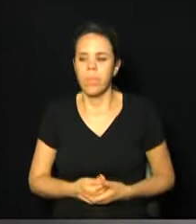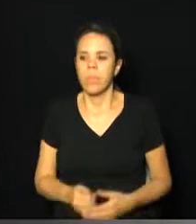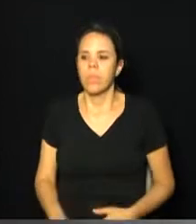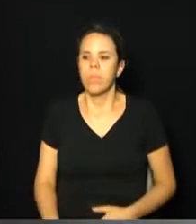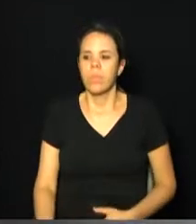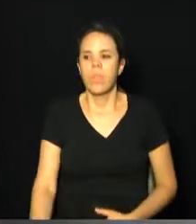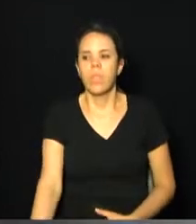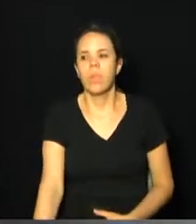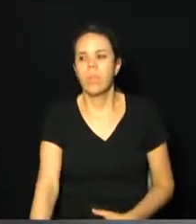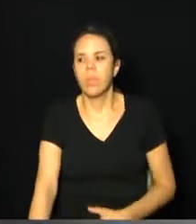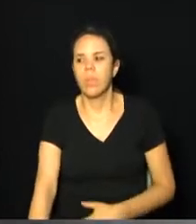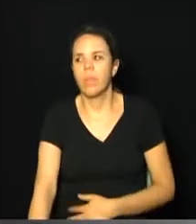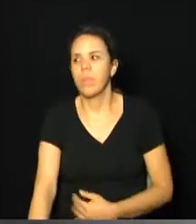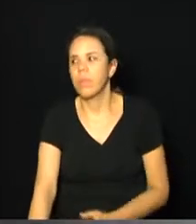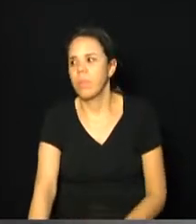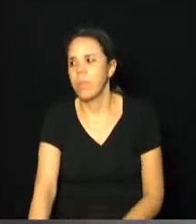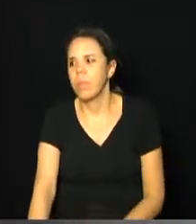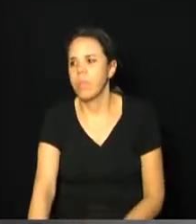Sim.